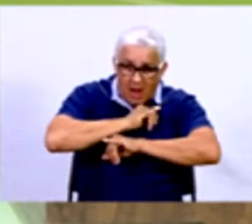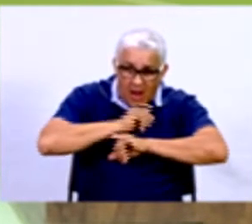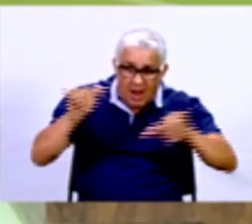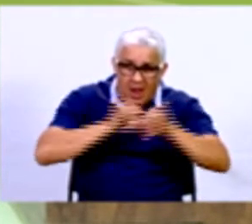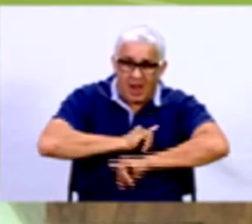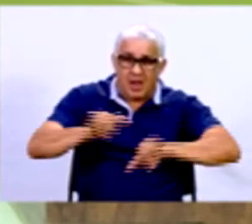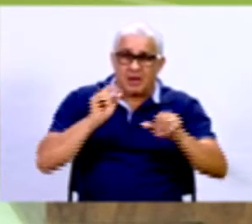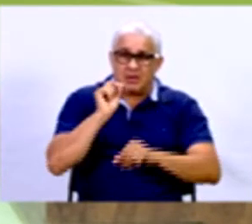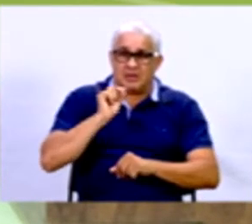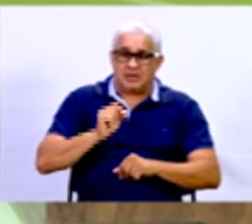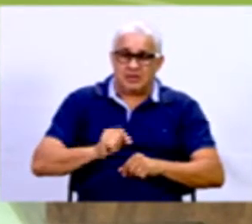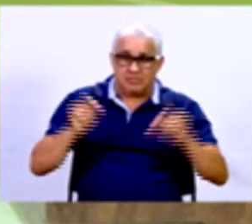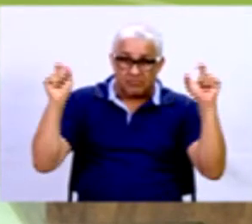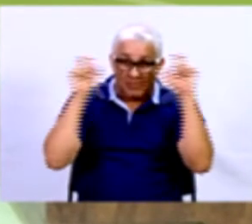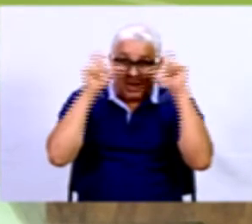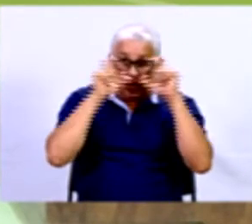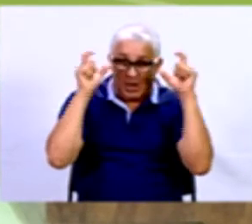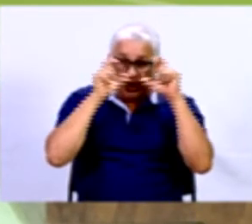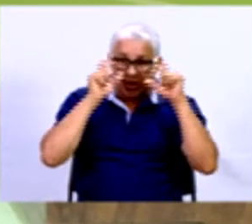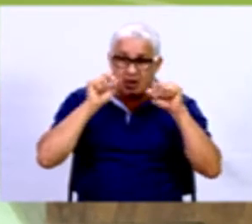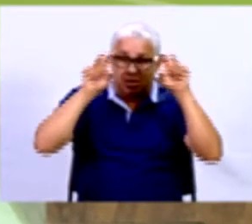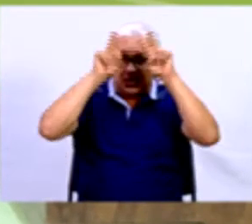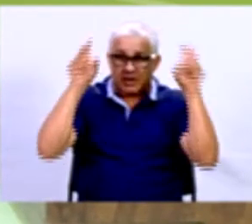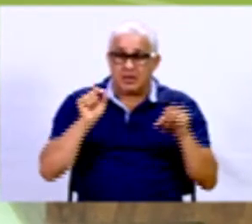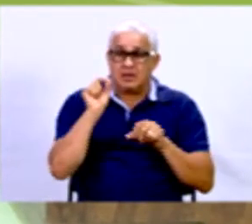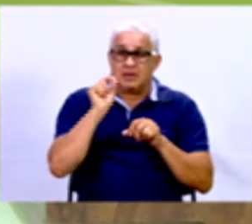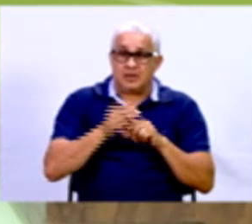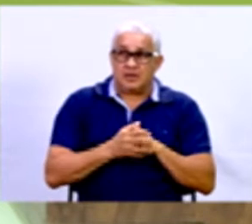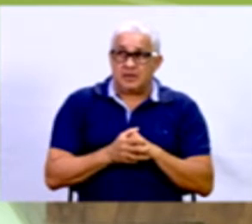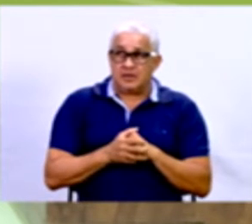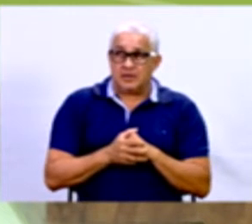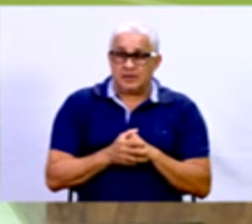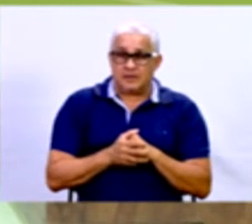para alertar sobre